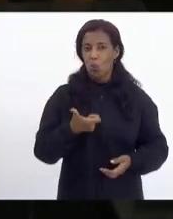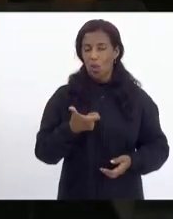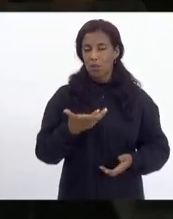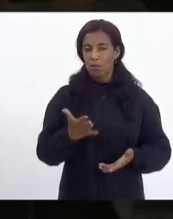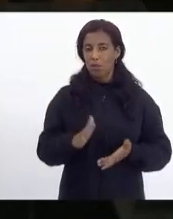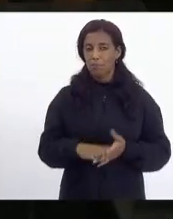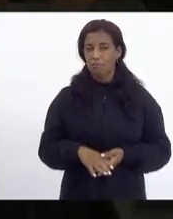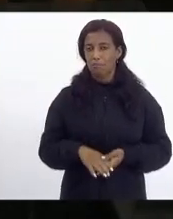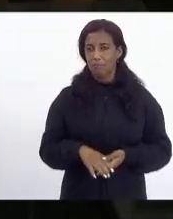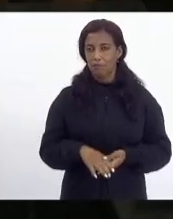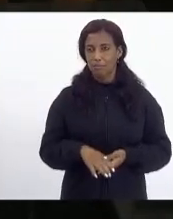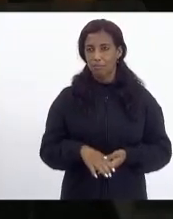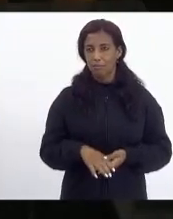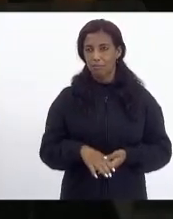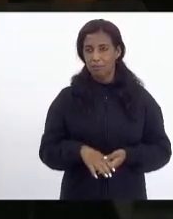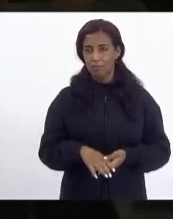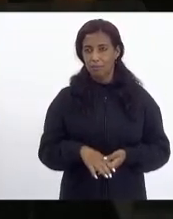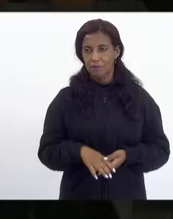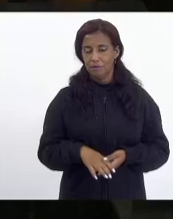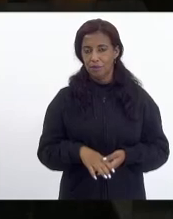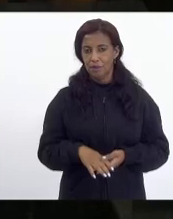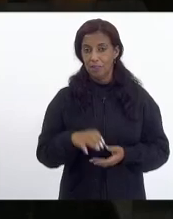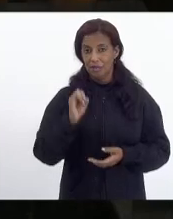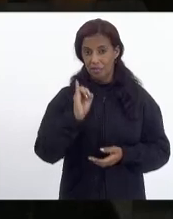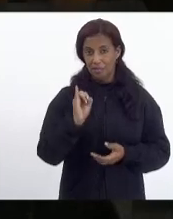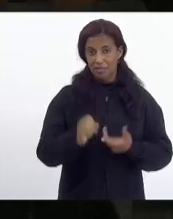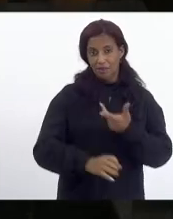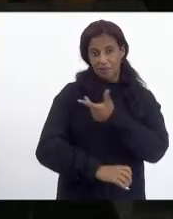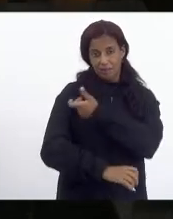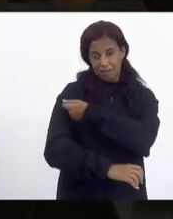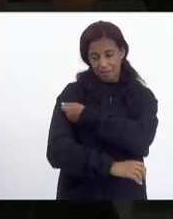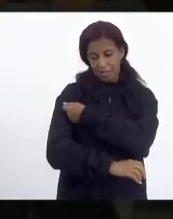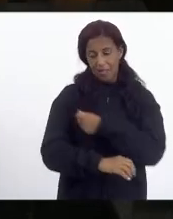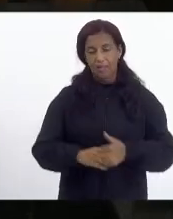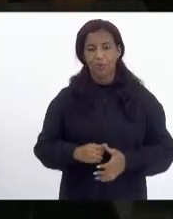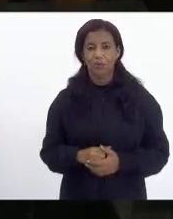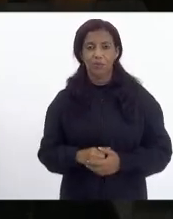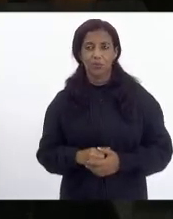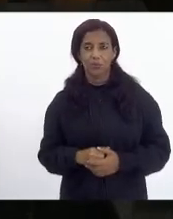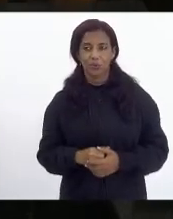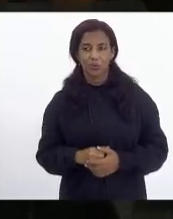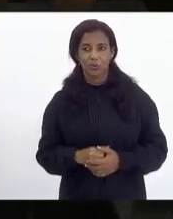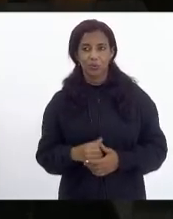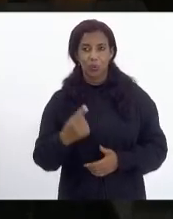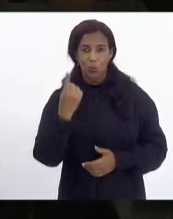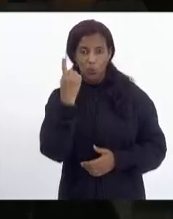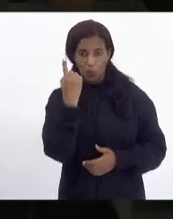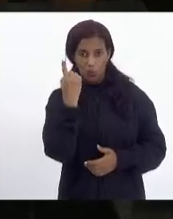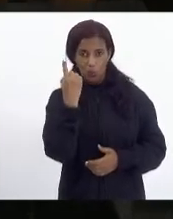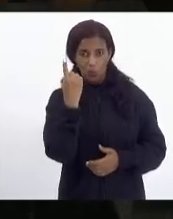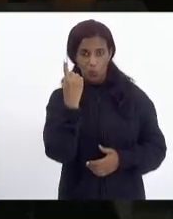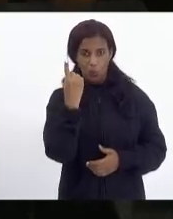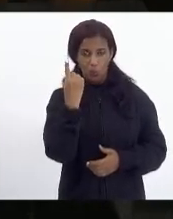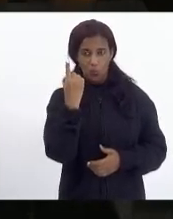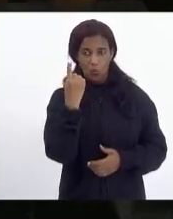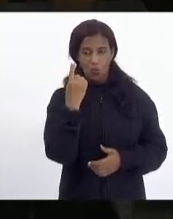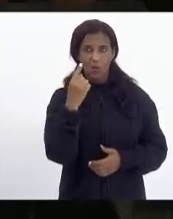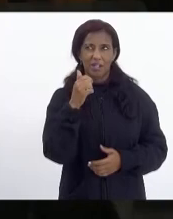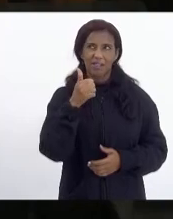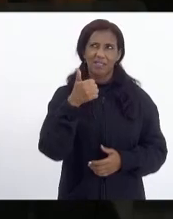casa se pa vacinado com uma dose quase